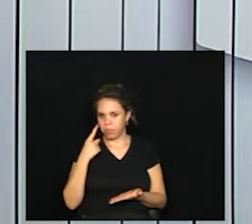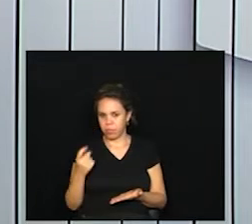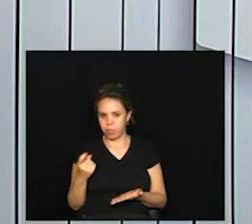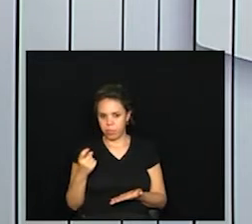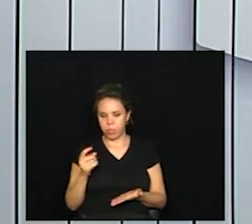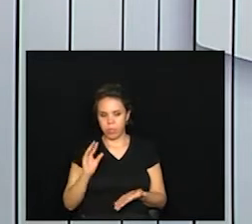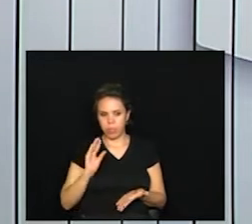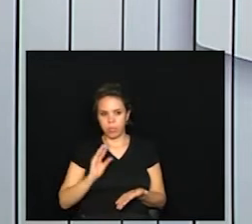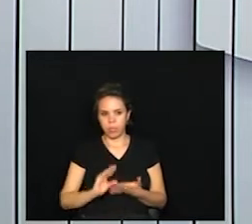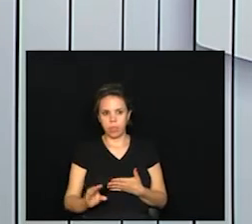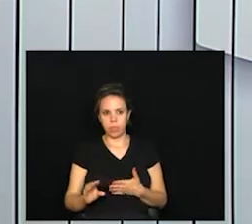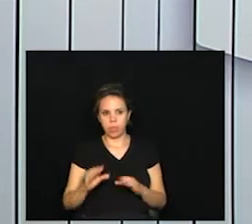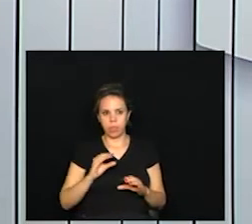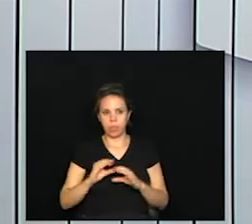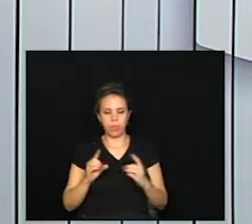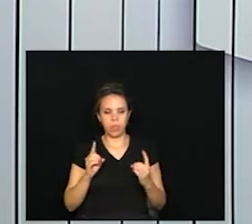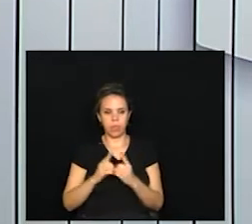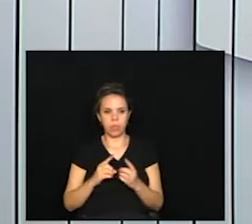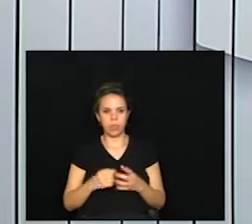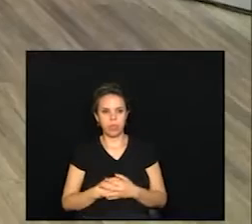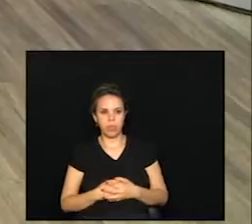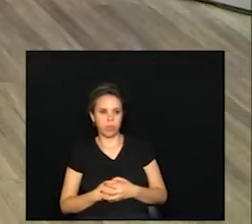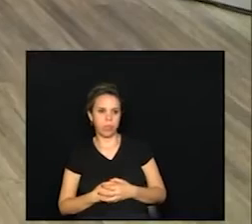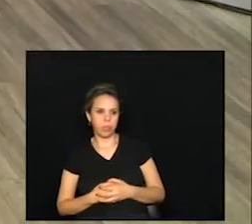em investir nos canais de atendimento?